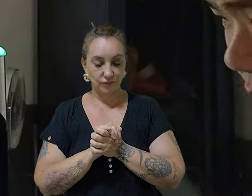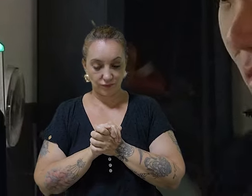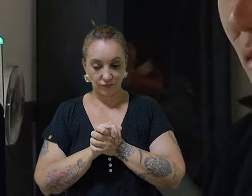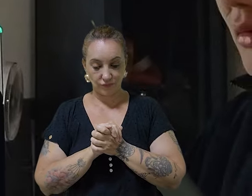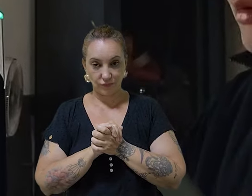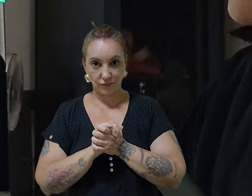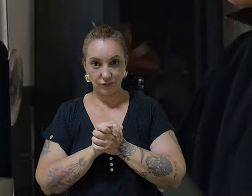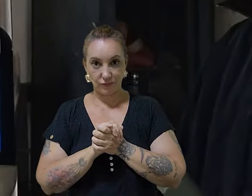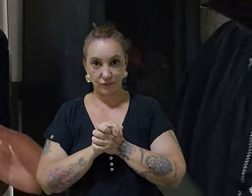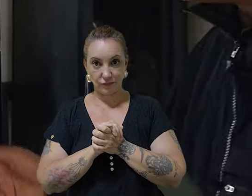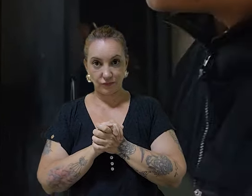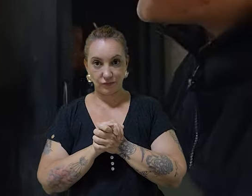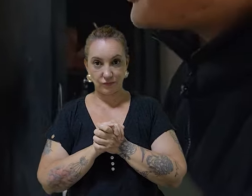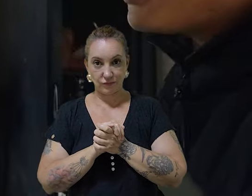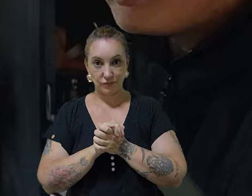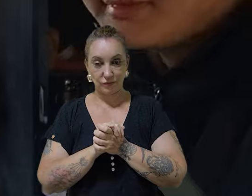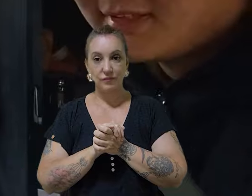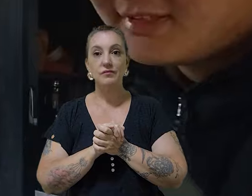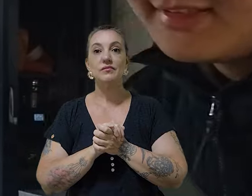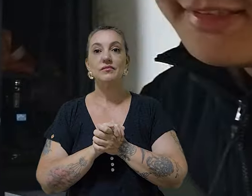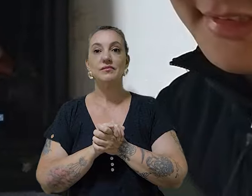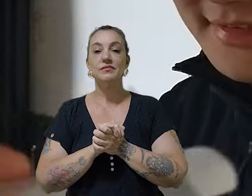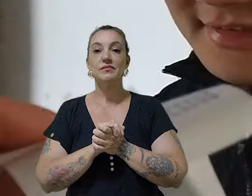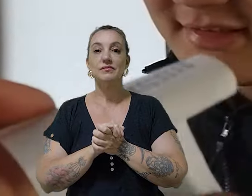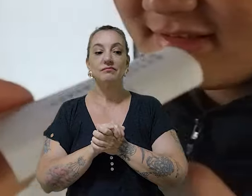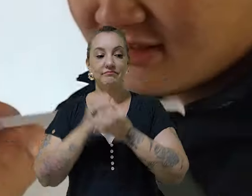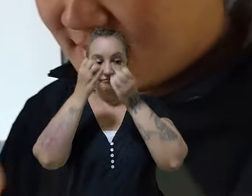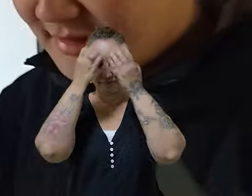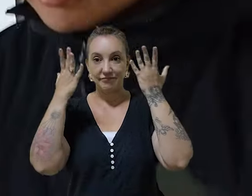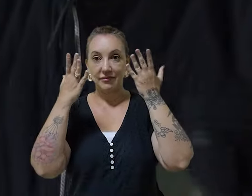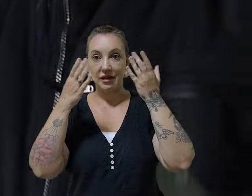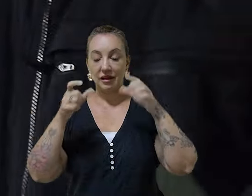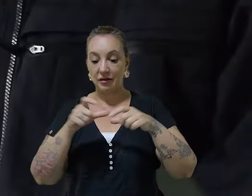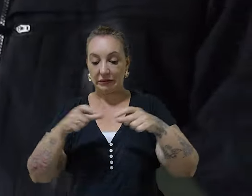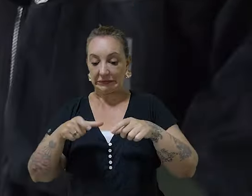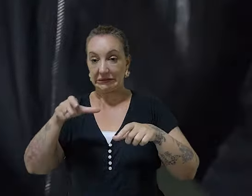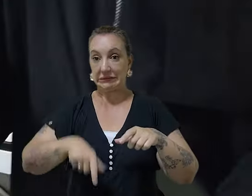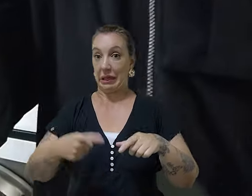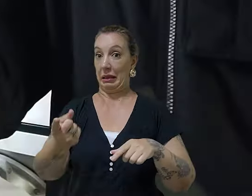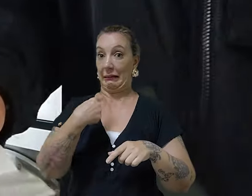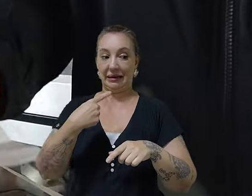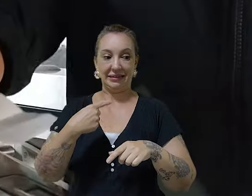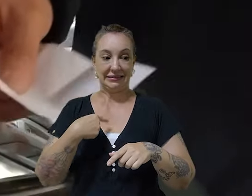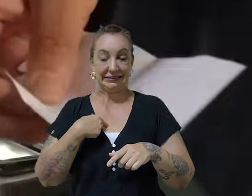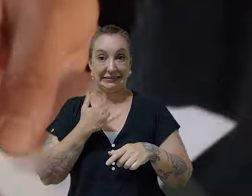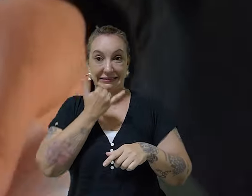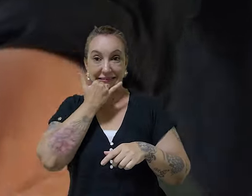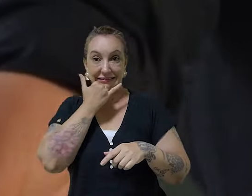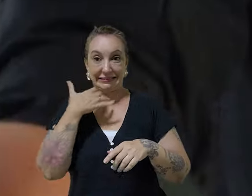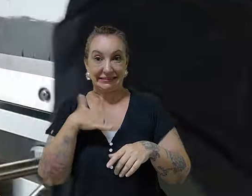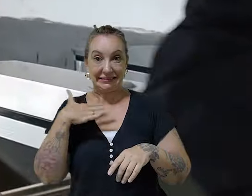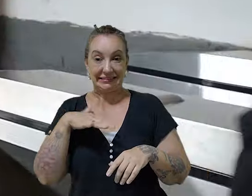Ô, Tuiputi. Eu esqueci de colocar o ingresso, eu tomei uma bronca aqui.